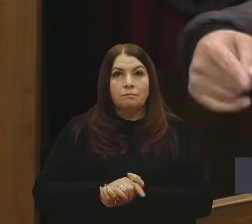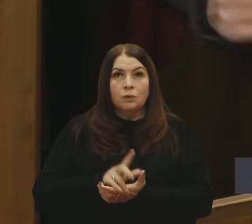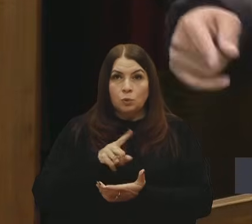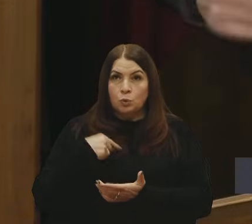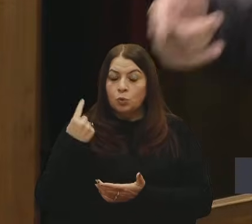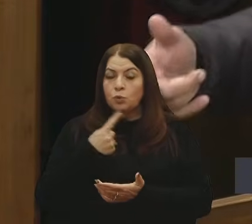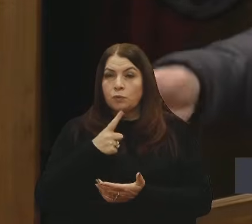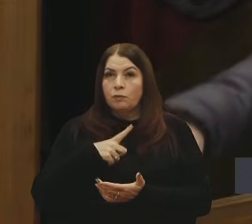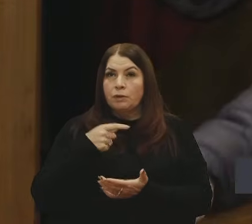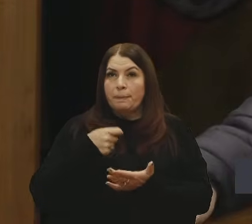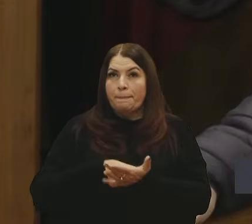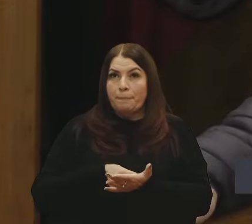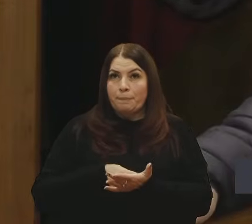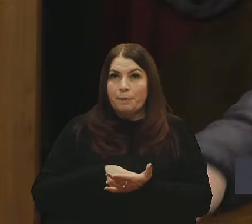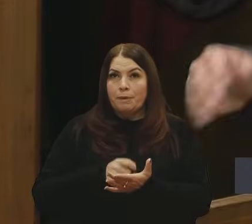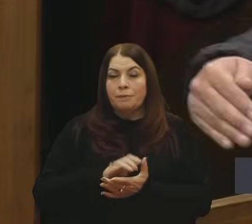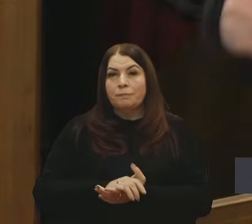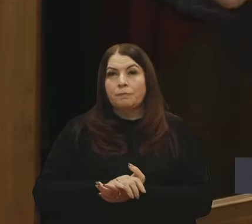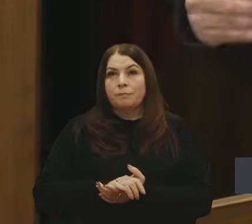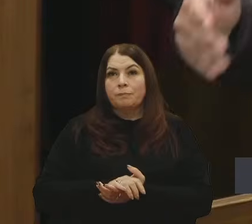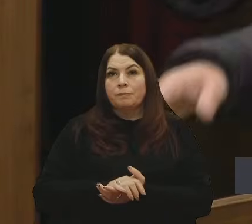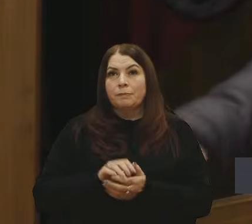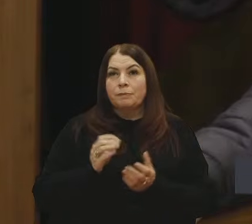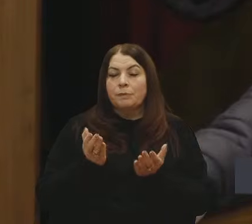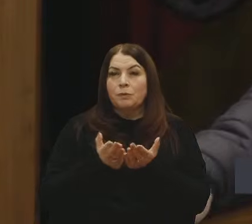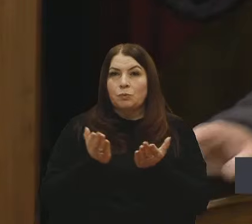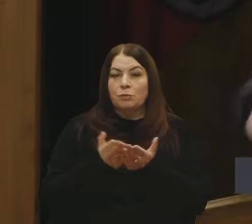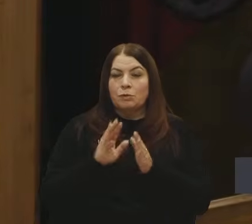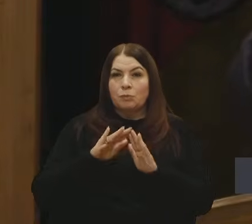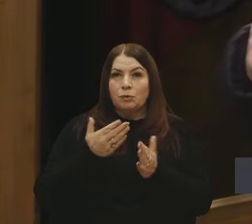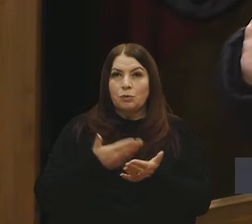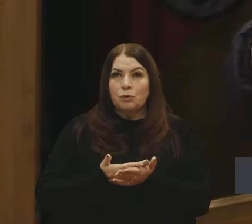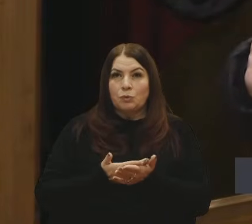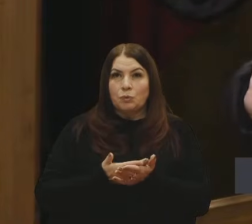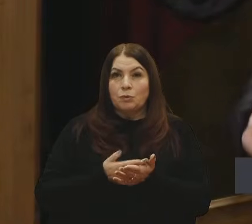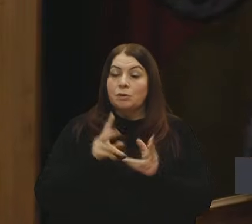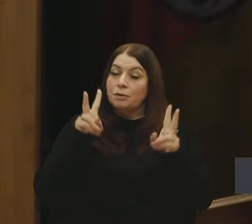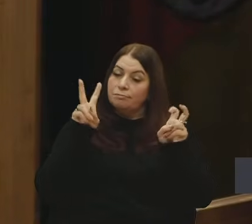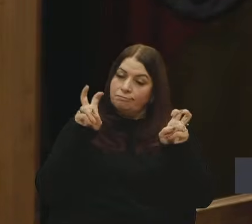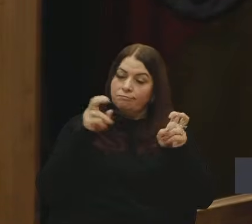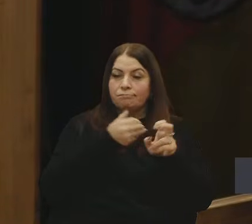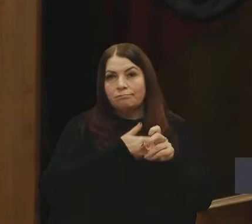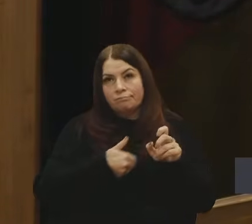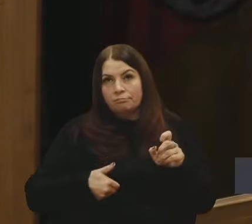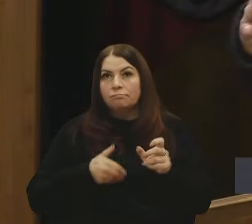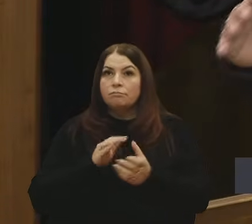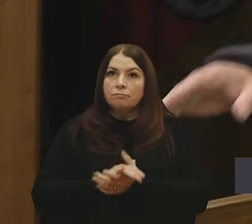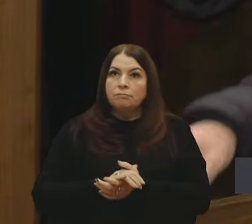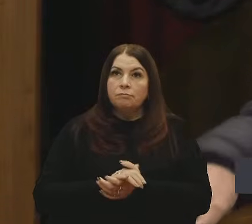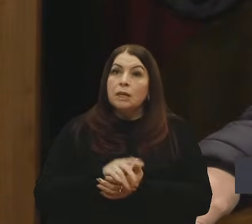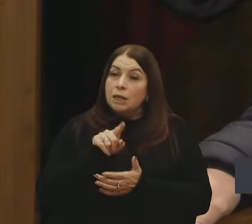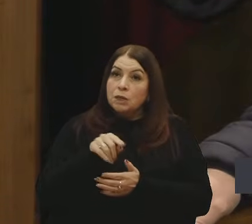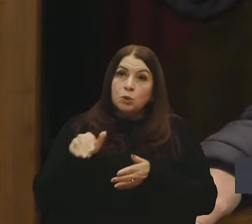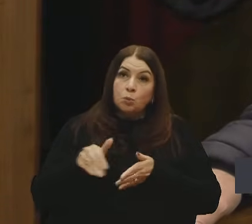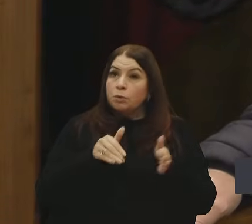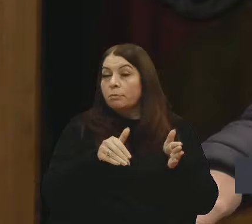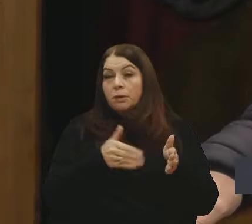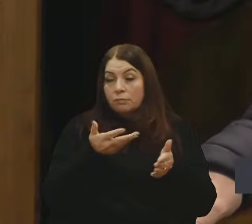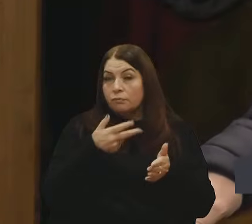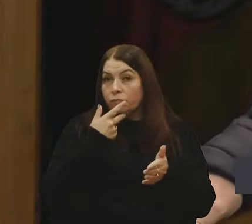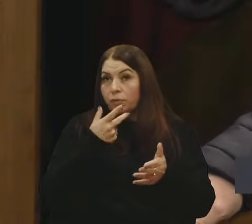Nós vamos ter que pagar para estudar numa escola dita pública, porque esse é o caminho